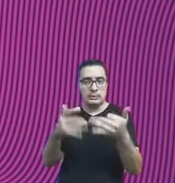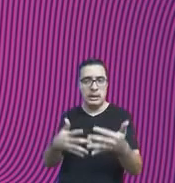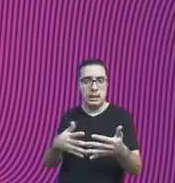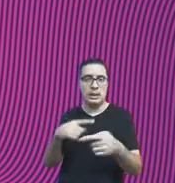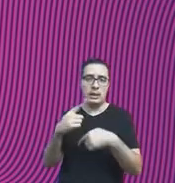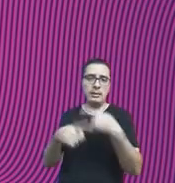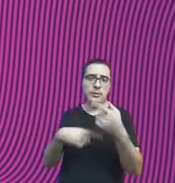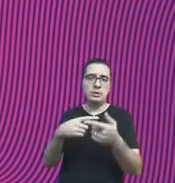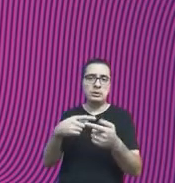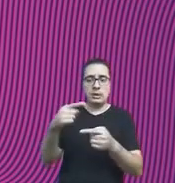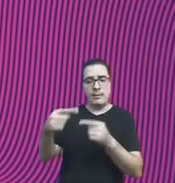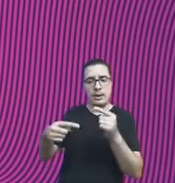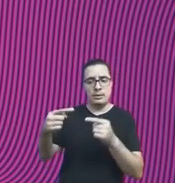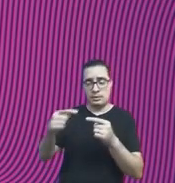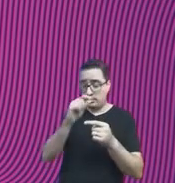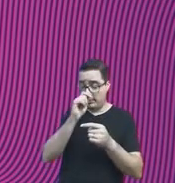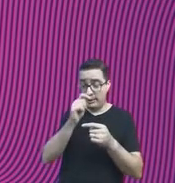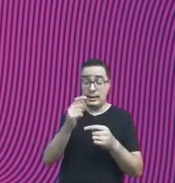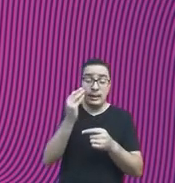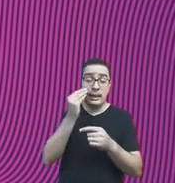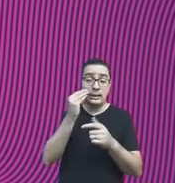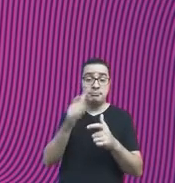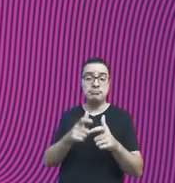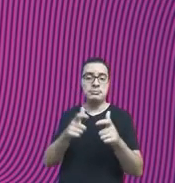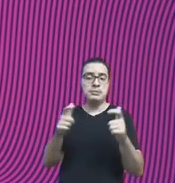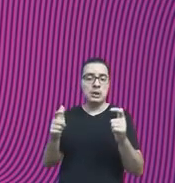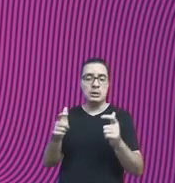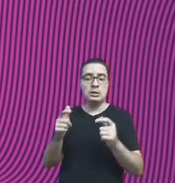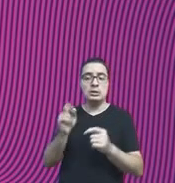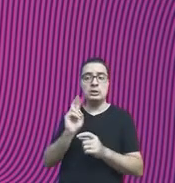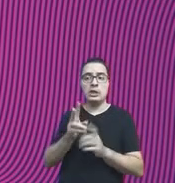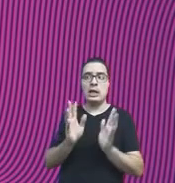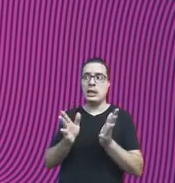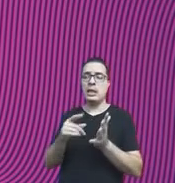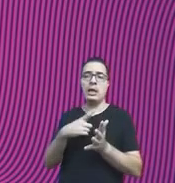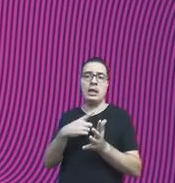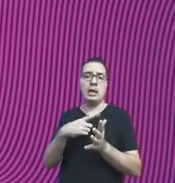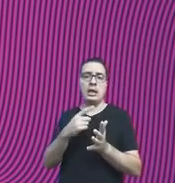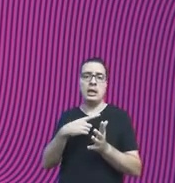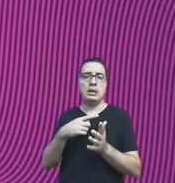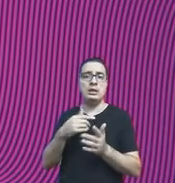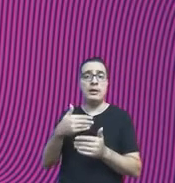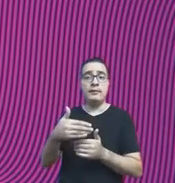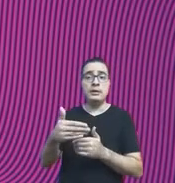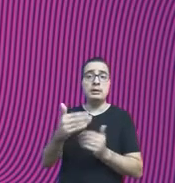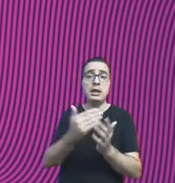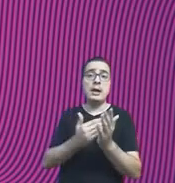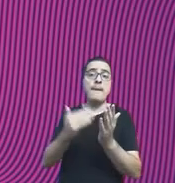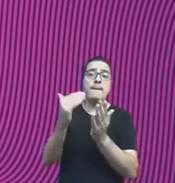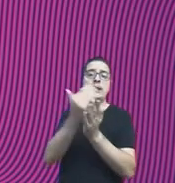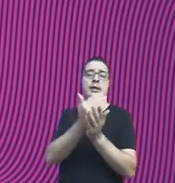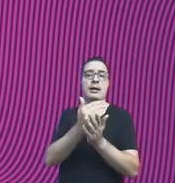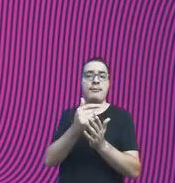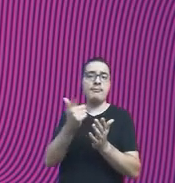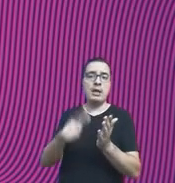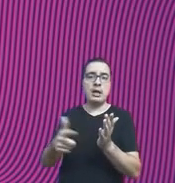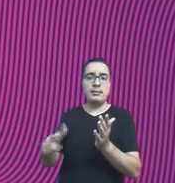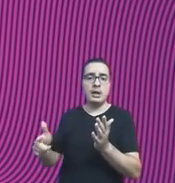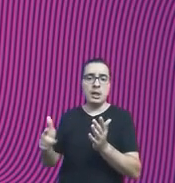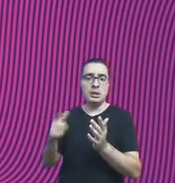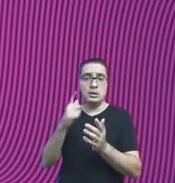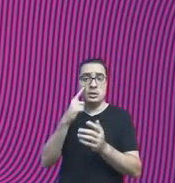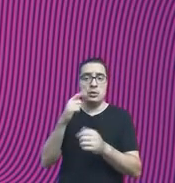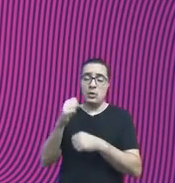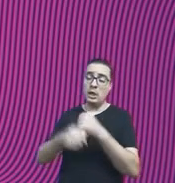debate, a grande tendência que já acontece esse ano e só vai aumentar ainda mais no ano que vem, nos próximos